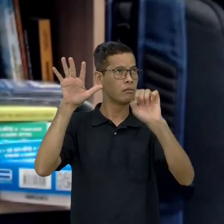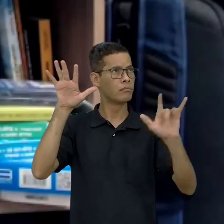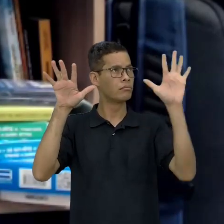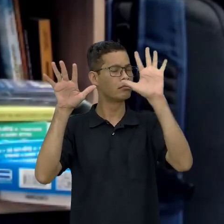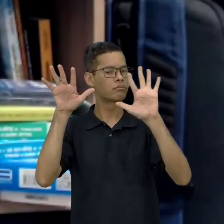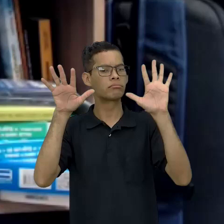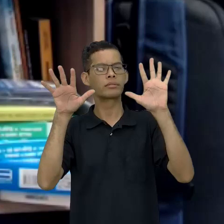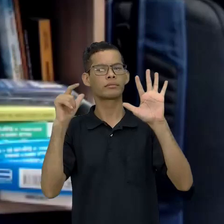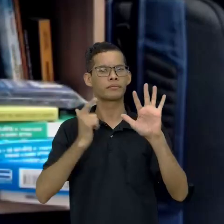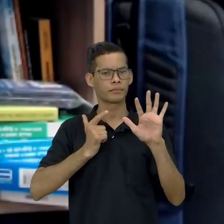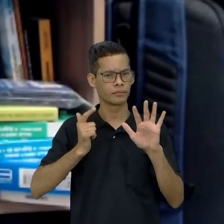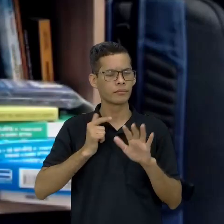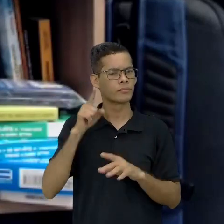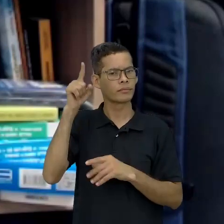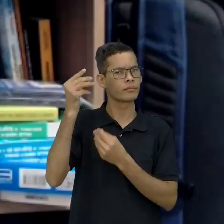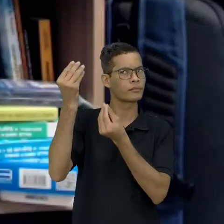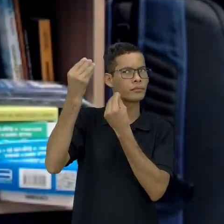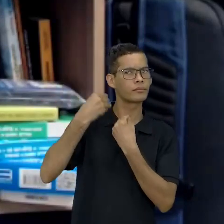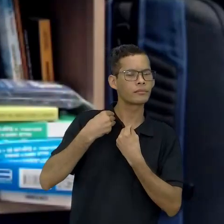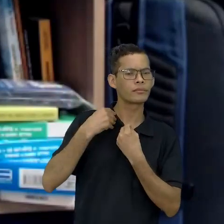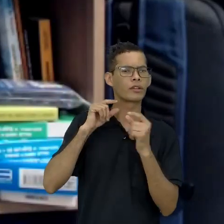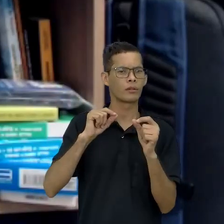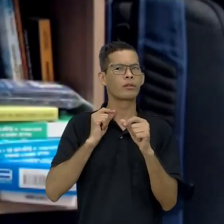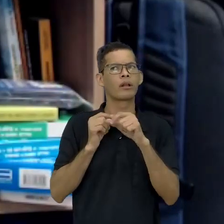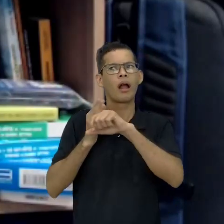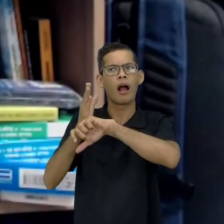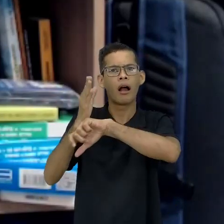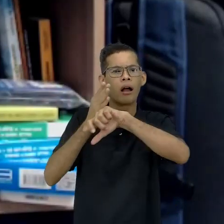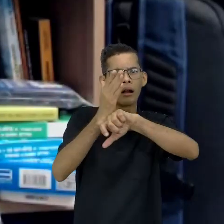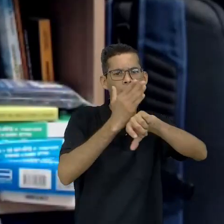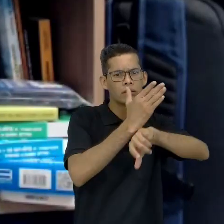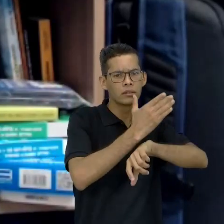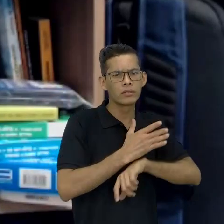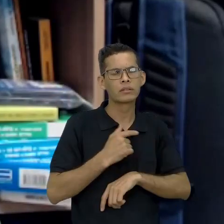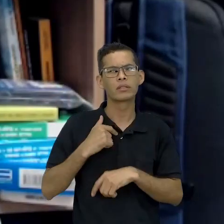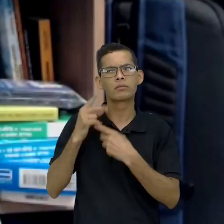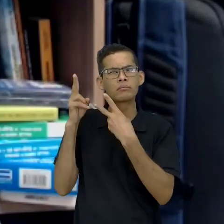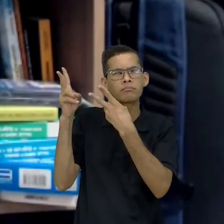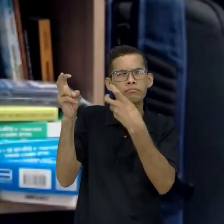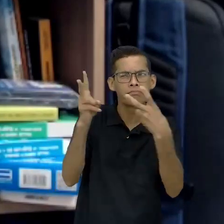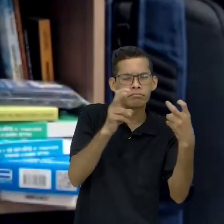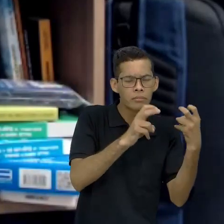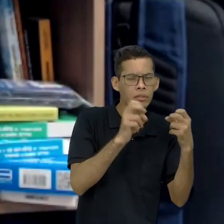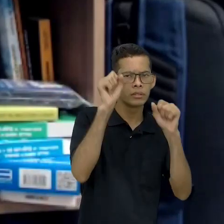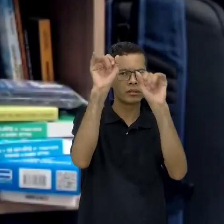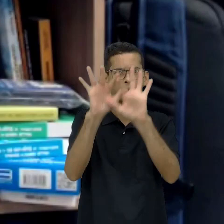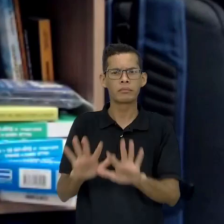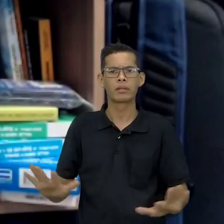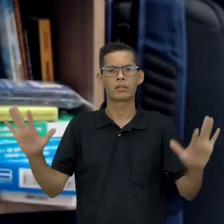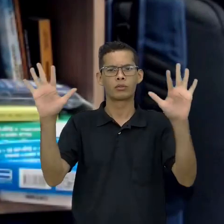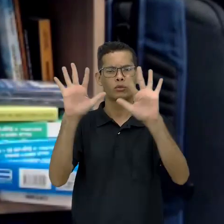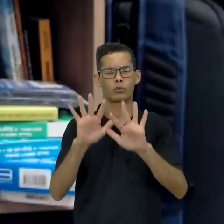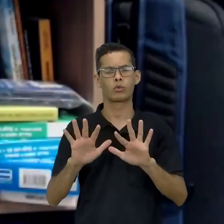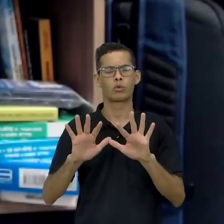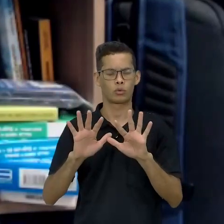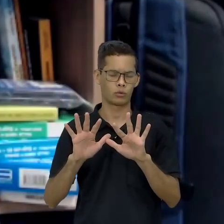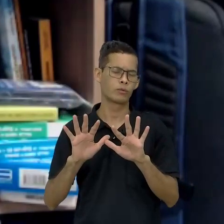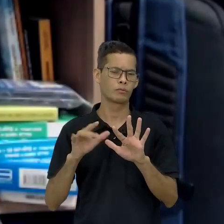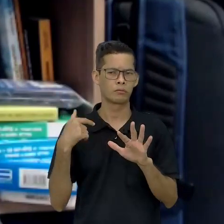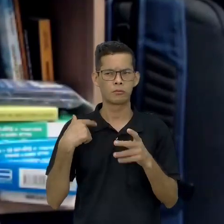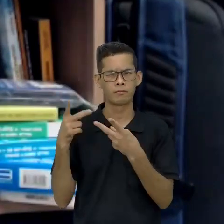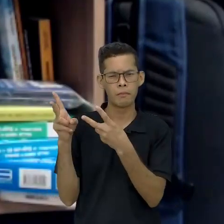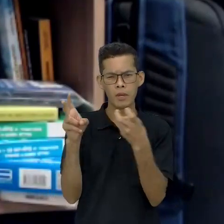imagens mentais, elas vão nos dar acesso a uma percepção do todo, né, para que eu perceba